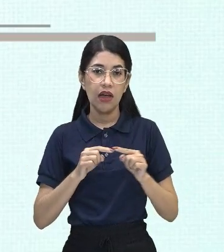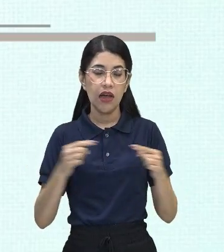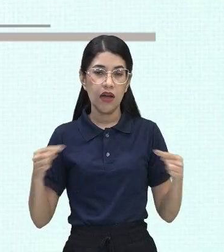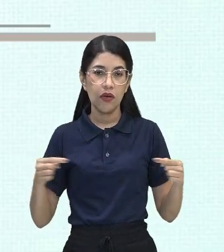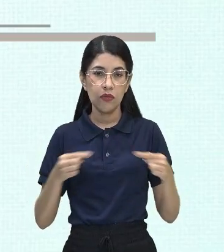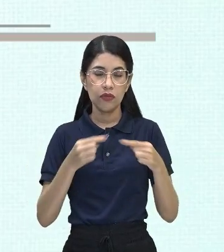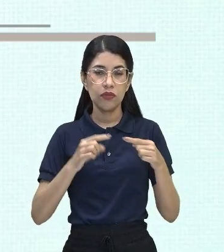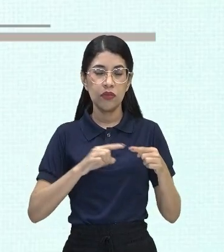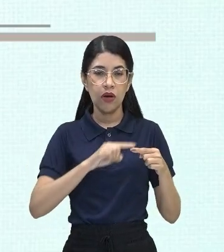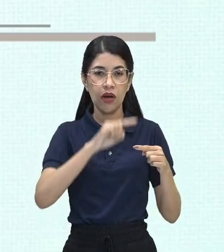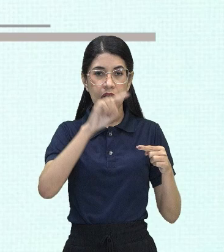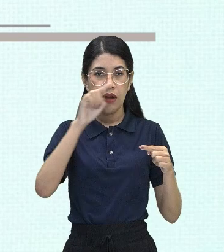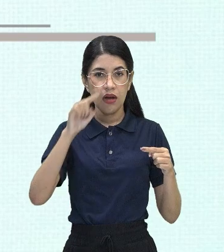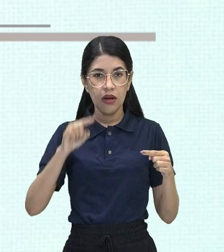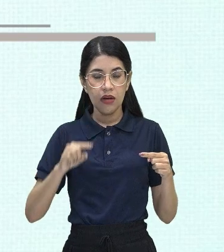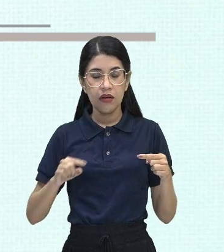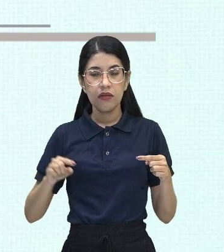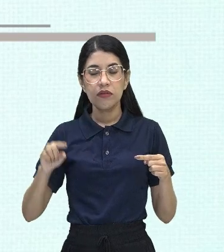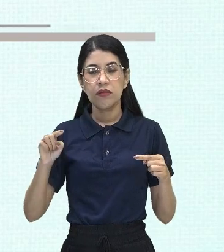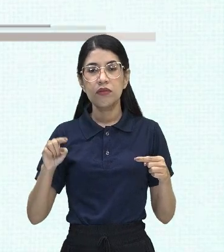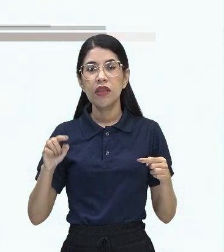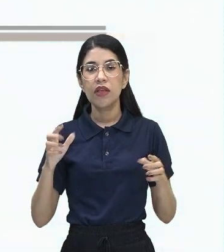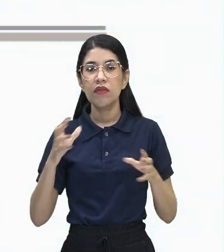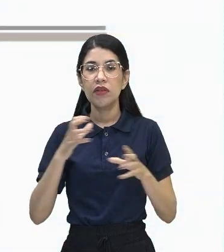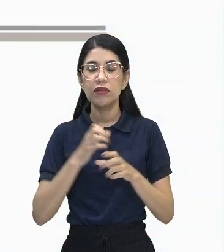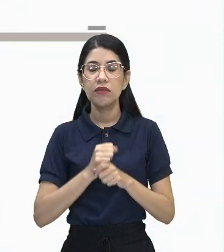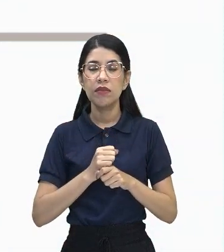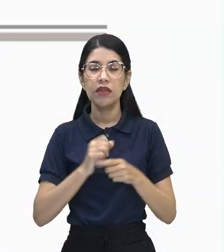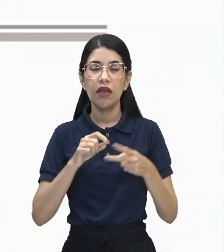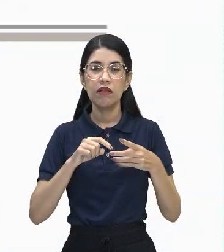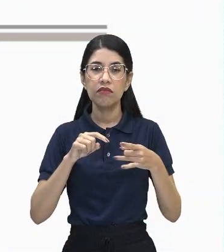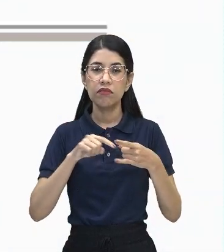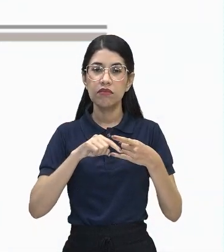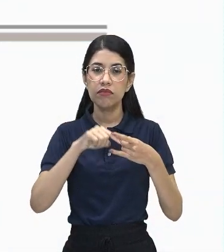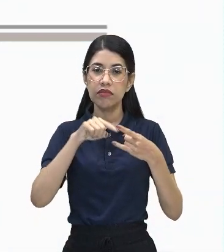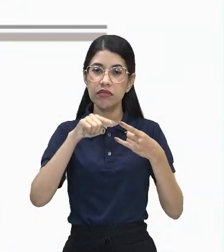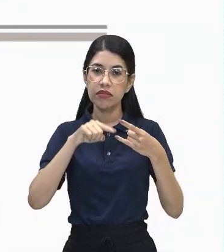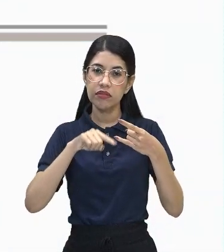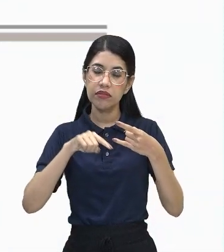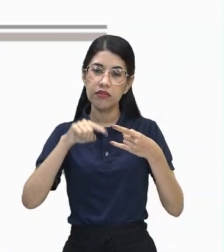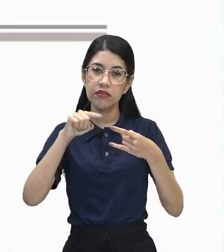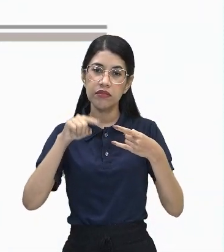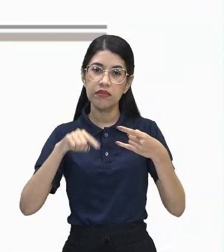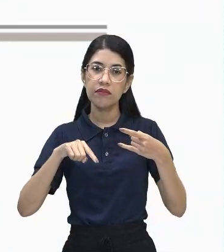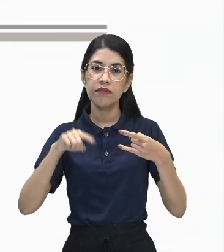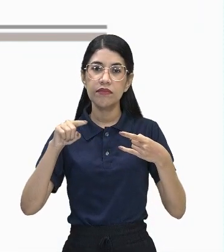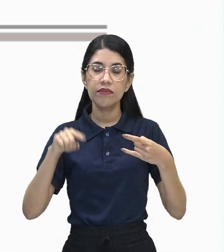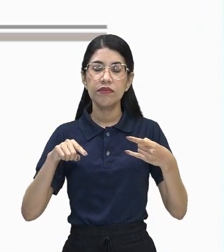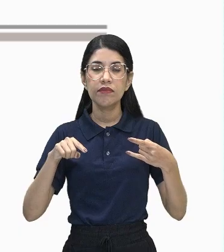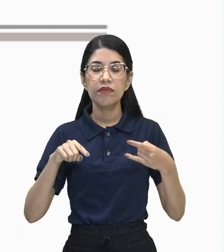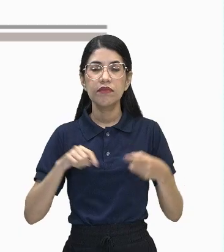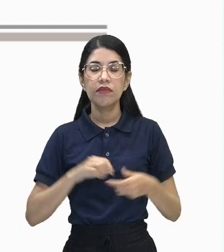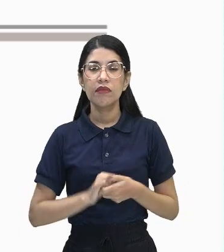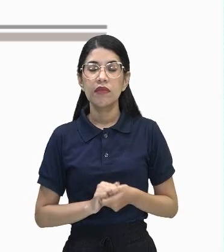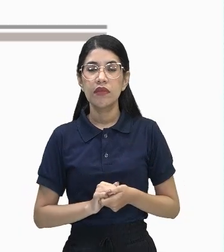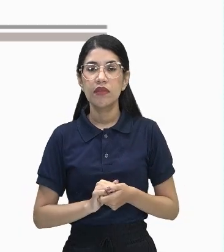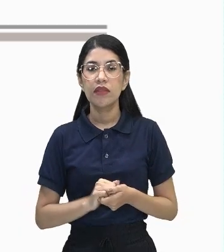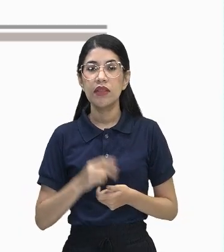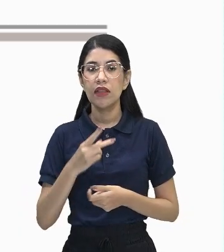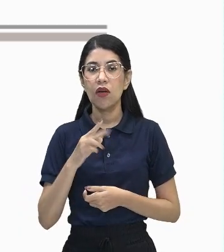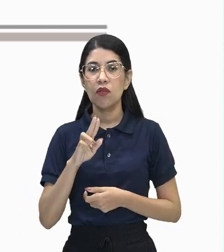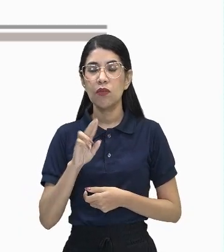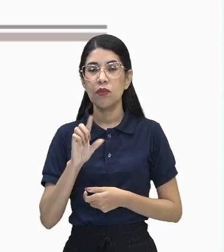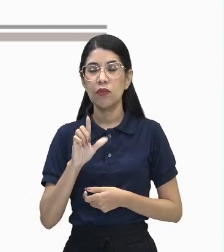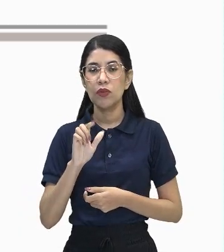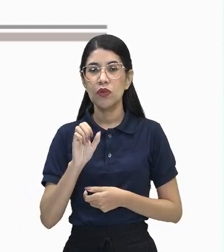pulso resultante, ela vai ser a soma das amplitudes de cada onda. Esse pulso está em fase,